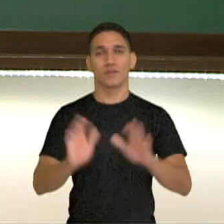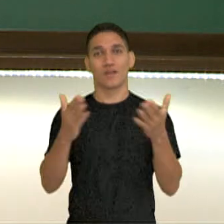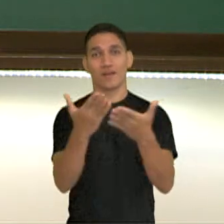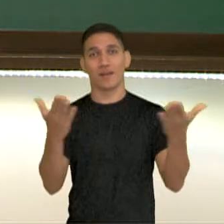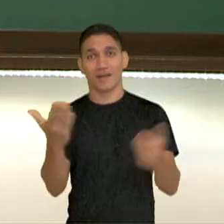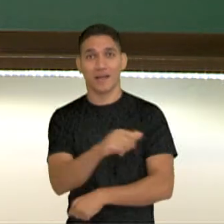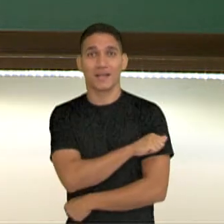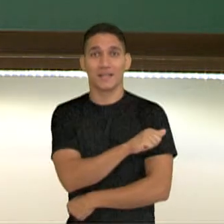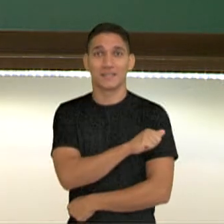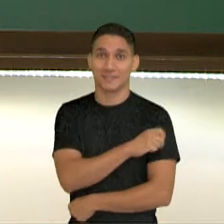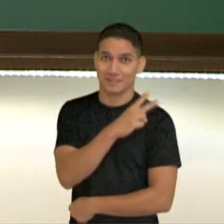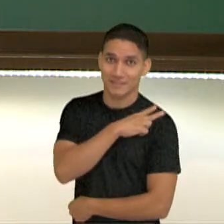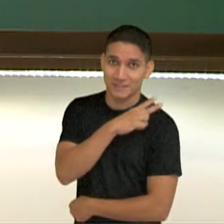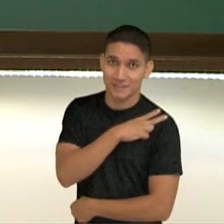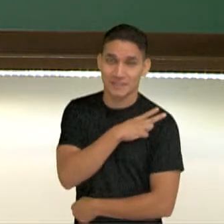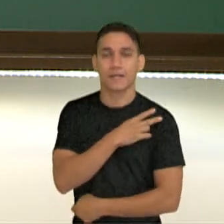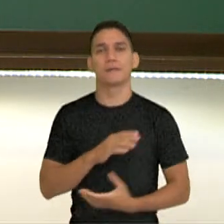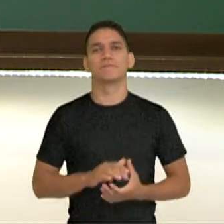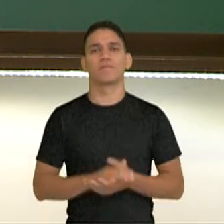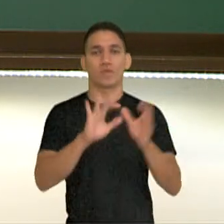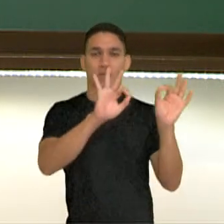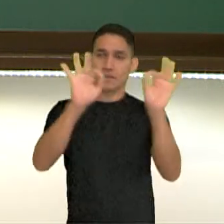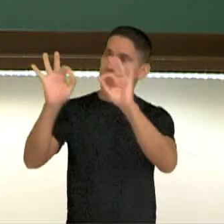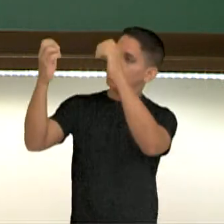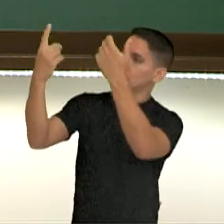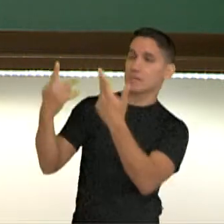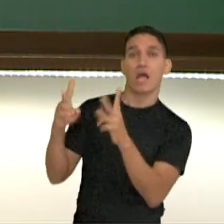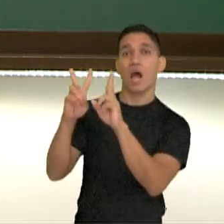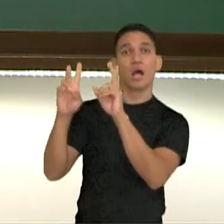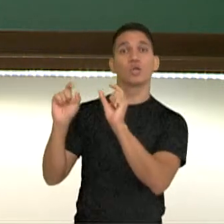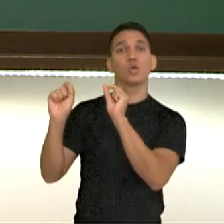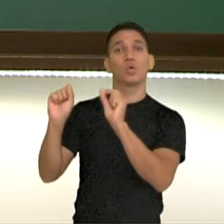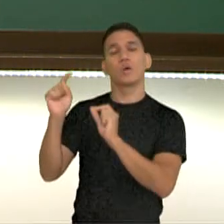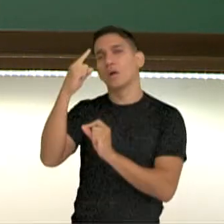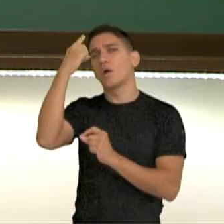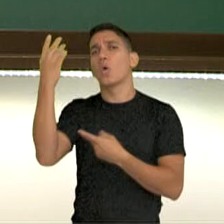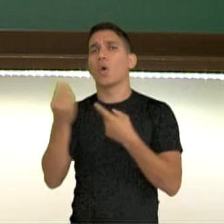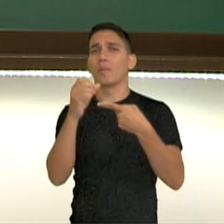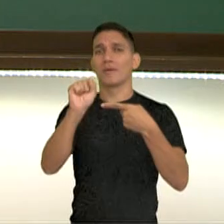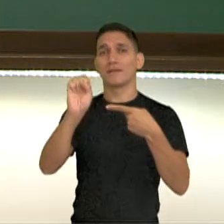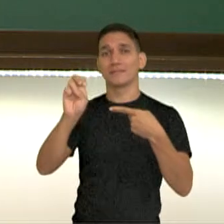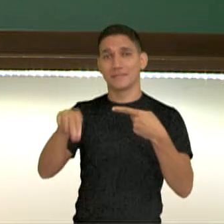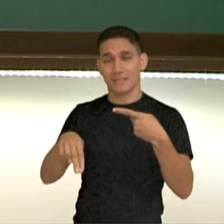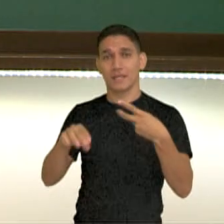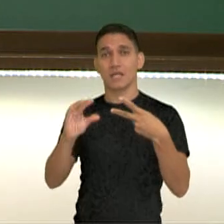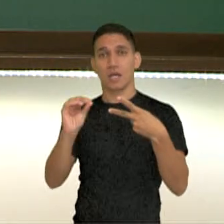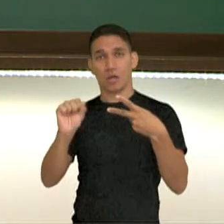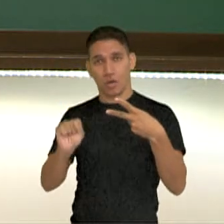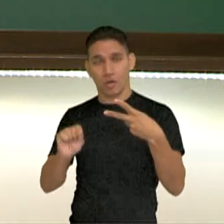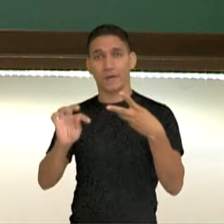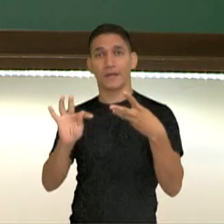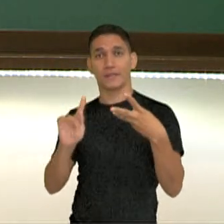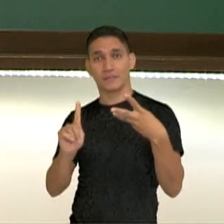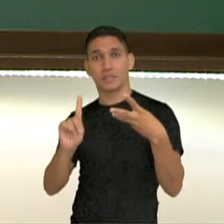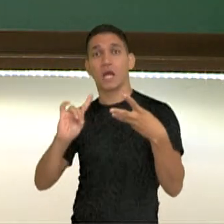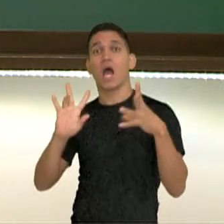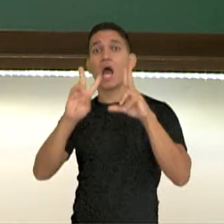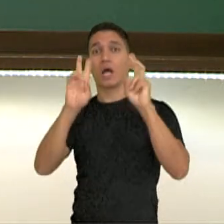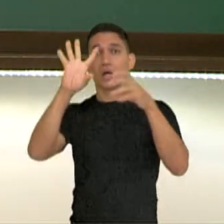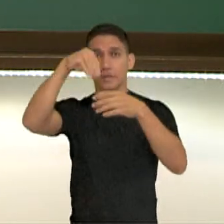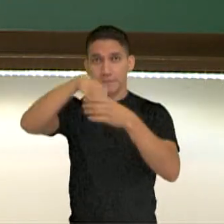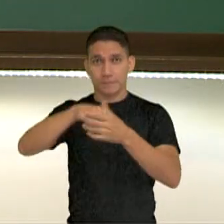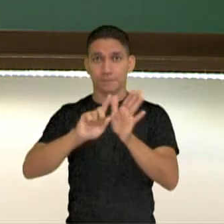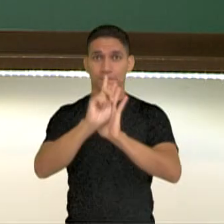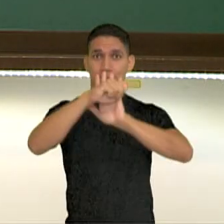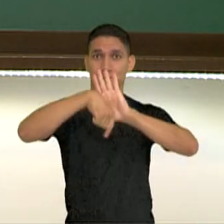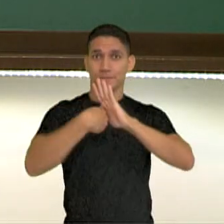Olá, estudantes da segunda série. Nesse vídeo vamos falar sobre as ideias de seno, cosseno e tangente na circunferência